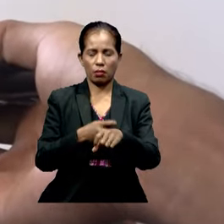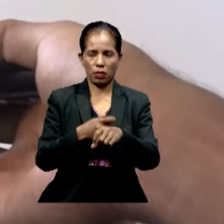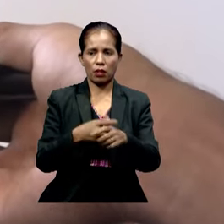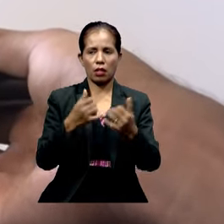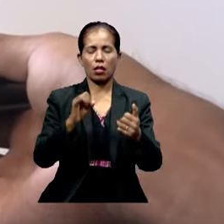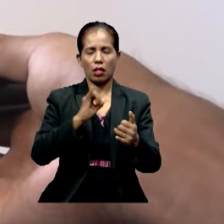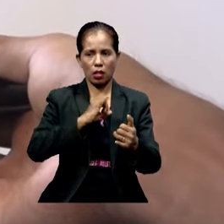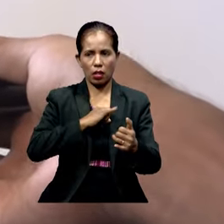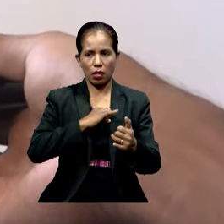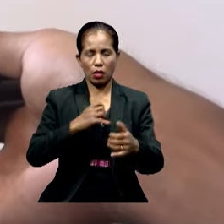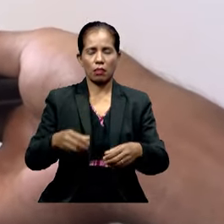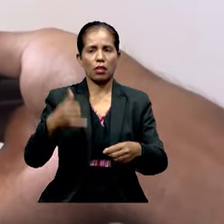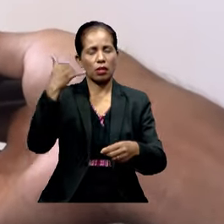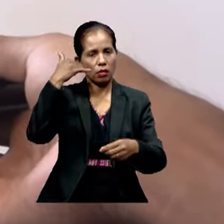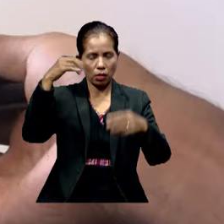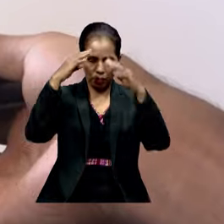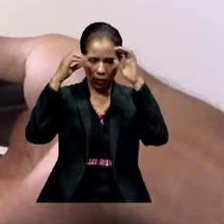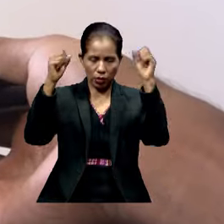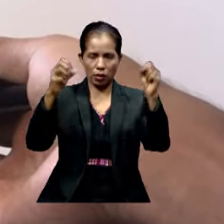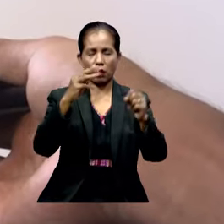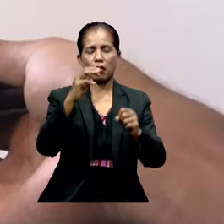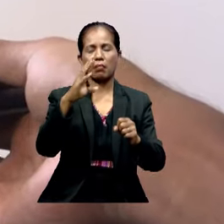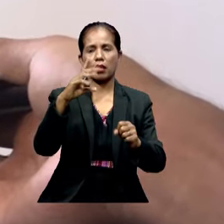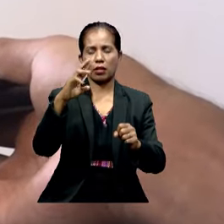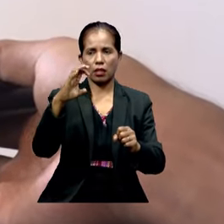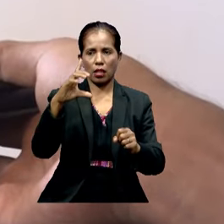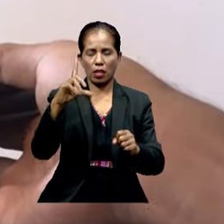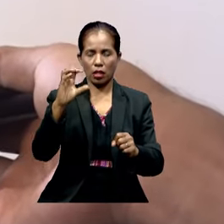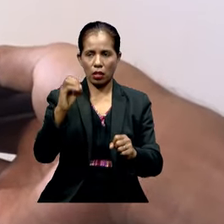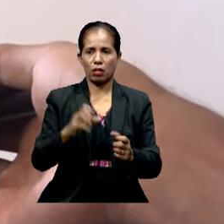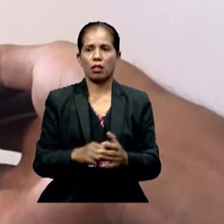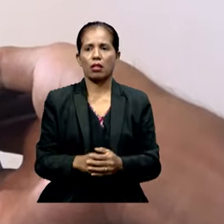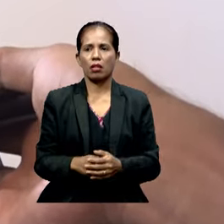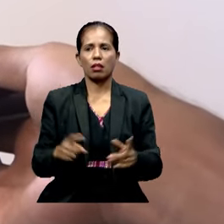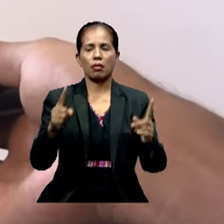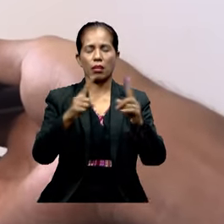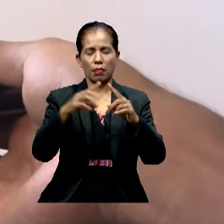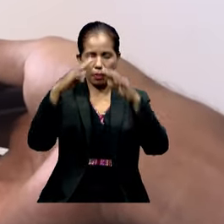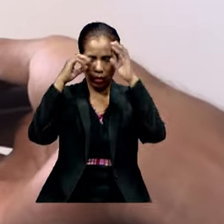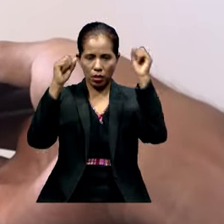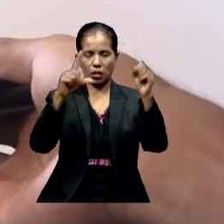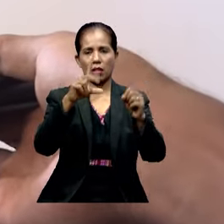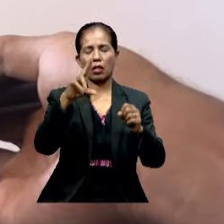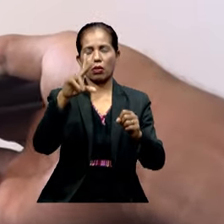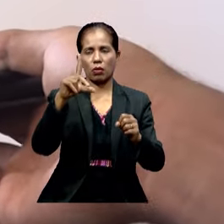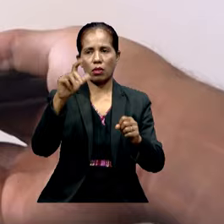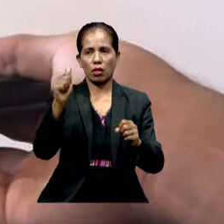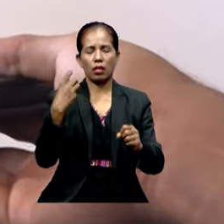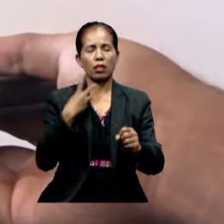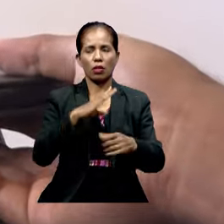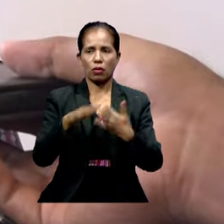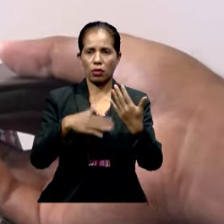o telefone aquele do presidente Marcelo Rebelo de Sousa de Portugal, o presidente Lula e Brasil, e todo tem